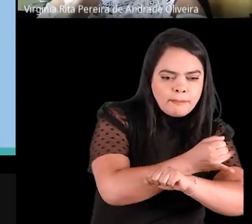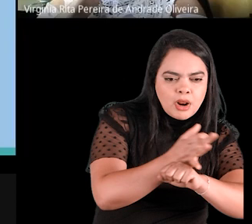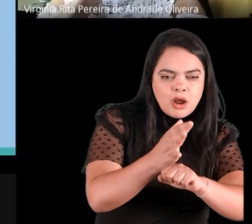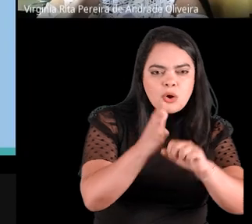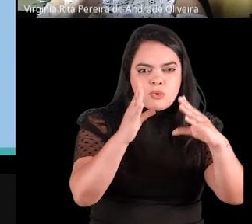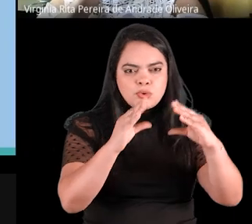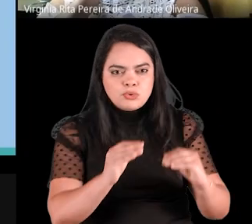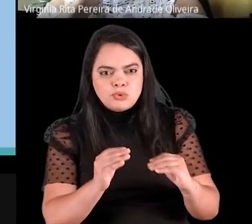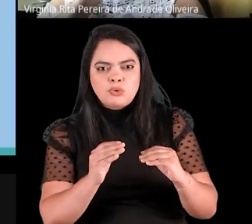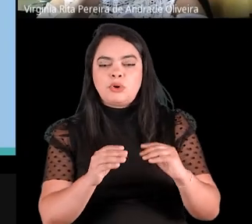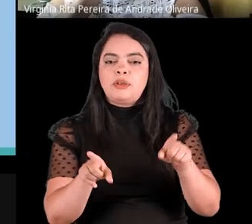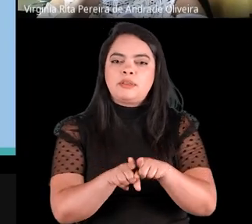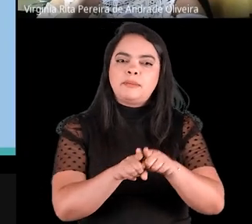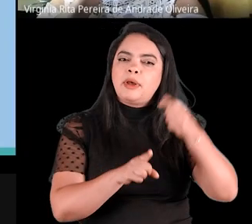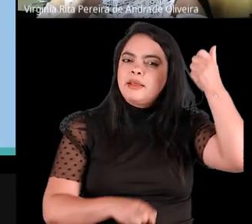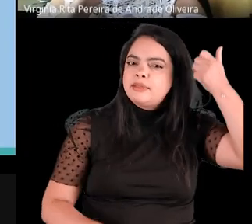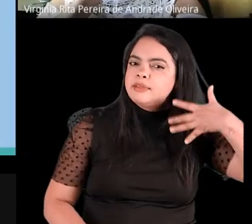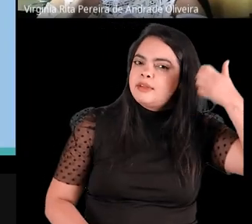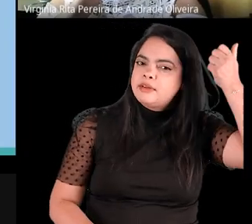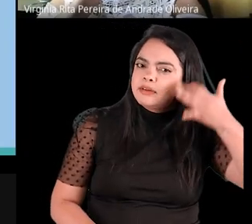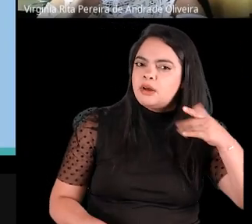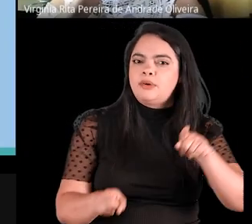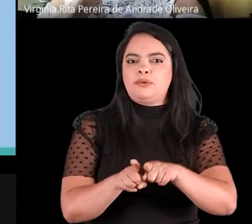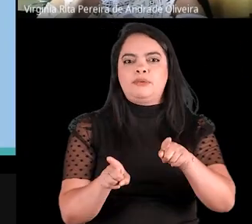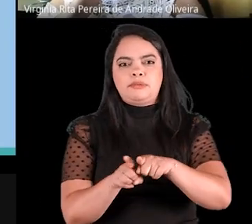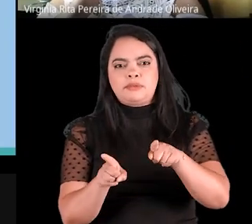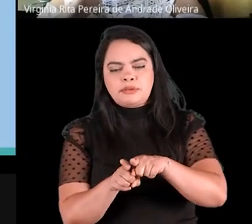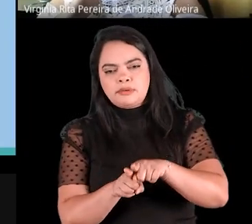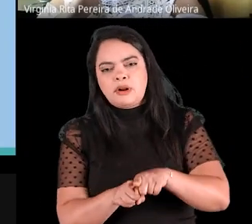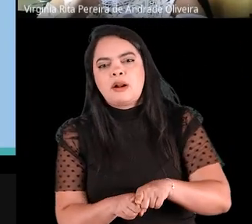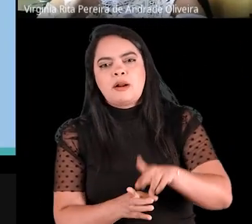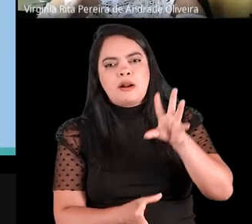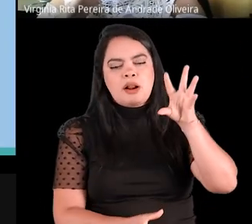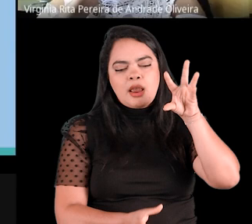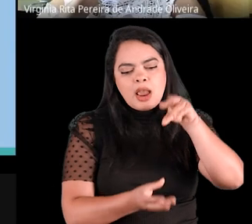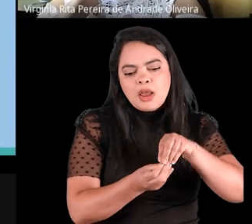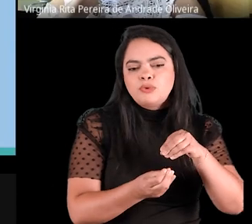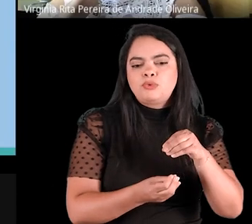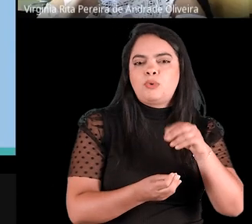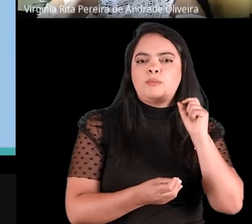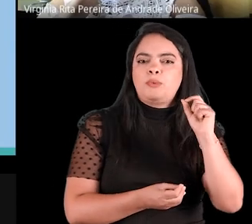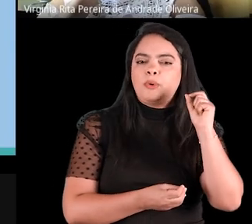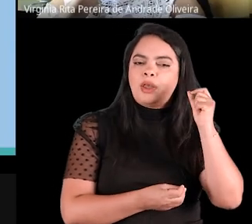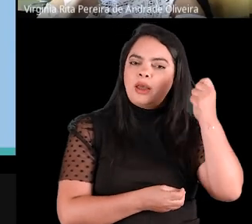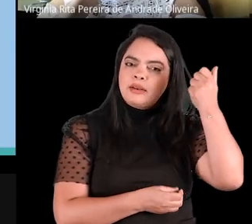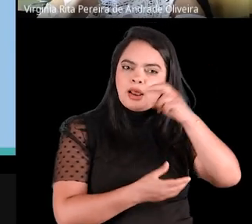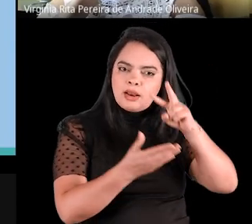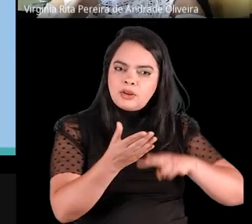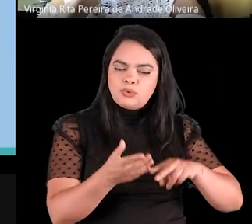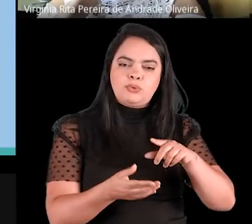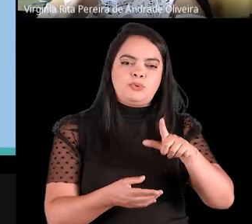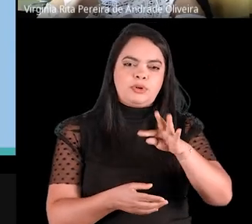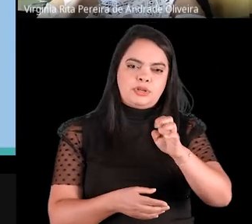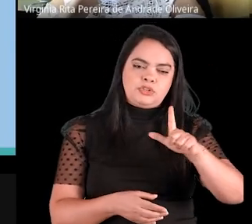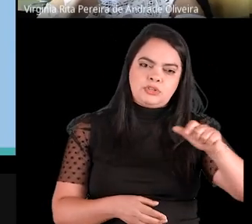de todas as imagens. Sintetizador de voz que leia o conteúdo. sendo este opcional, já que os softwares de leitores de tela usados